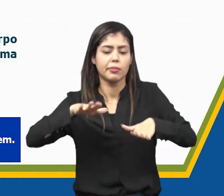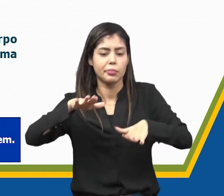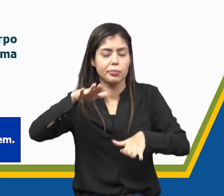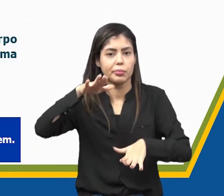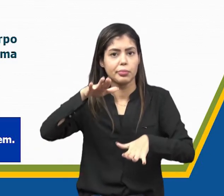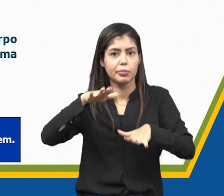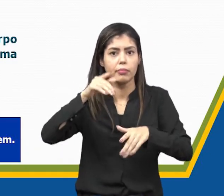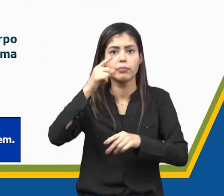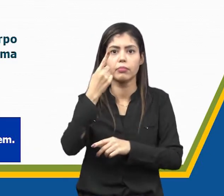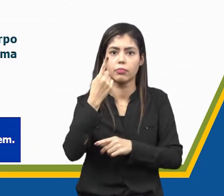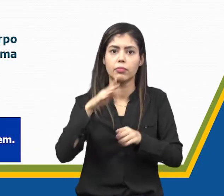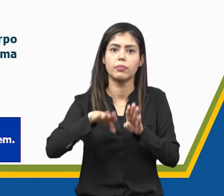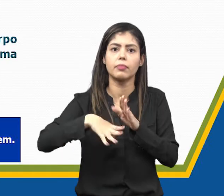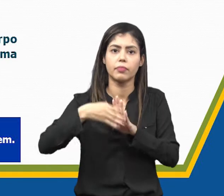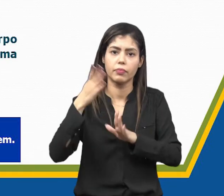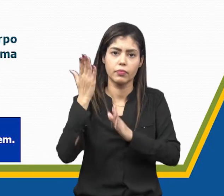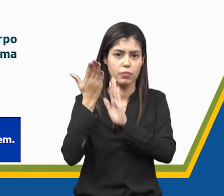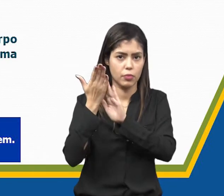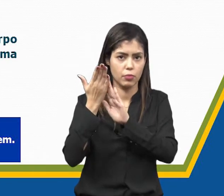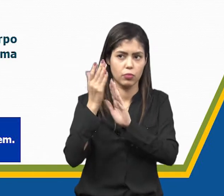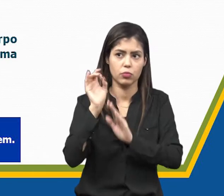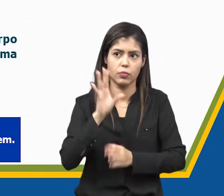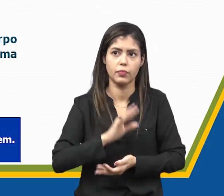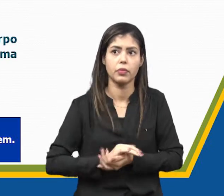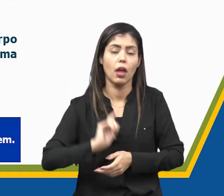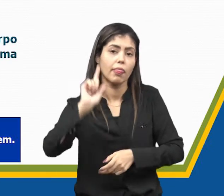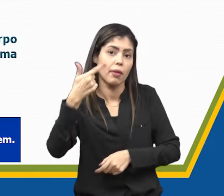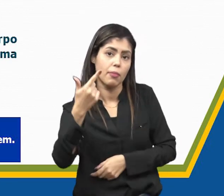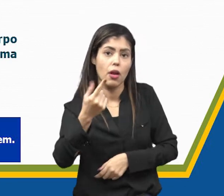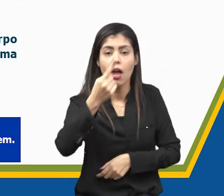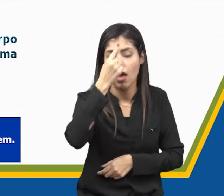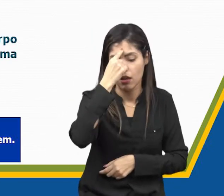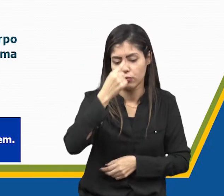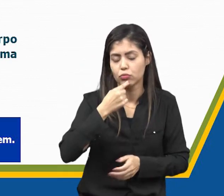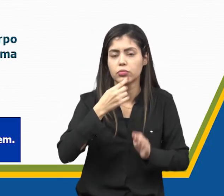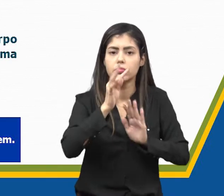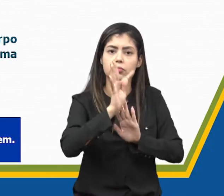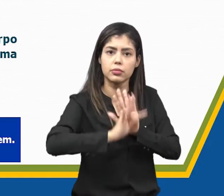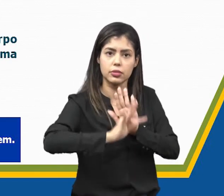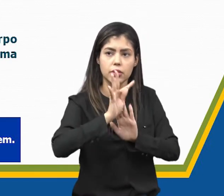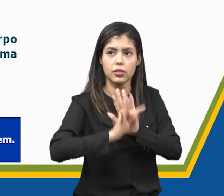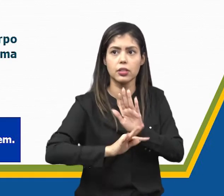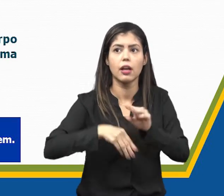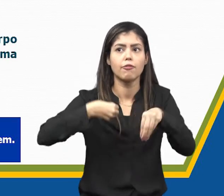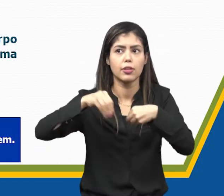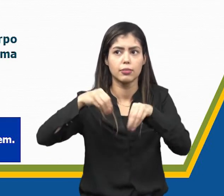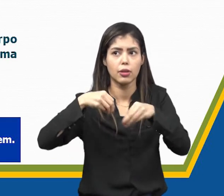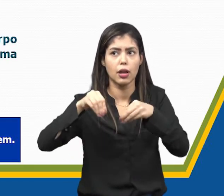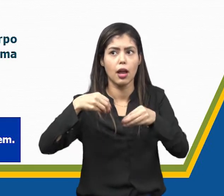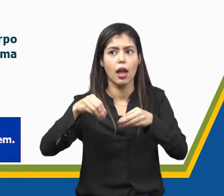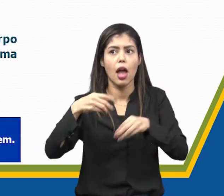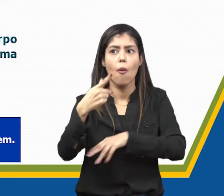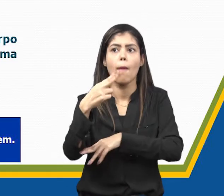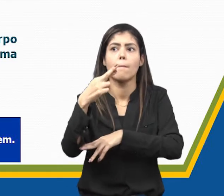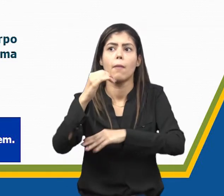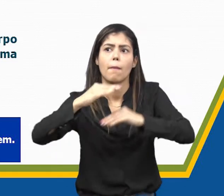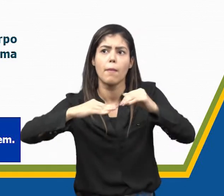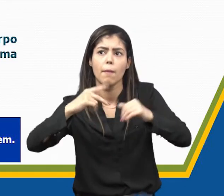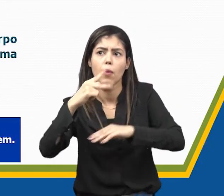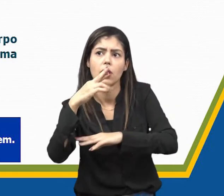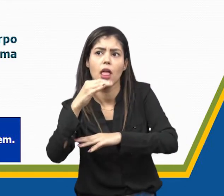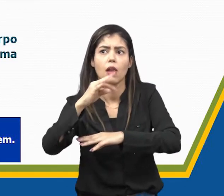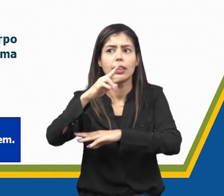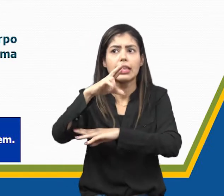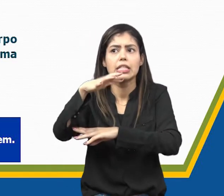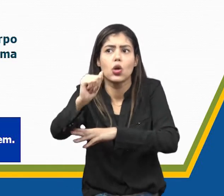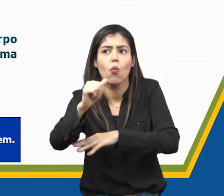só. Logo a seguir temos uma segunda imagem e o texto nos fala que a flexibilidade é uma propriedade dos tecidos